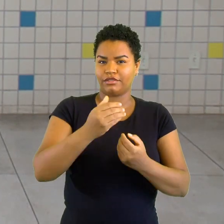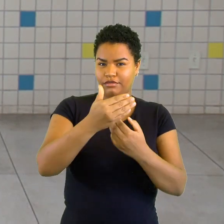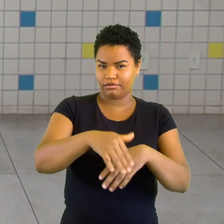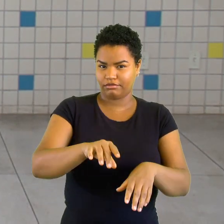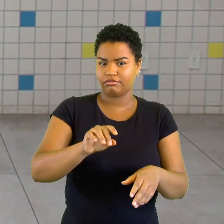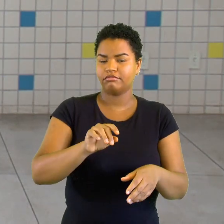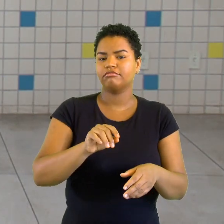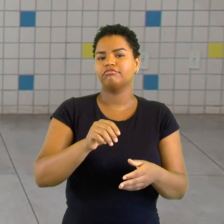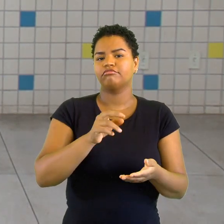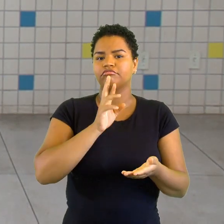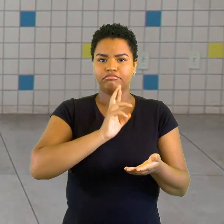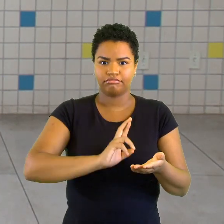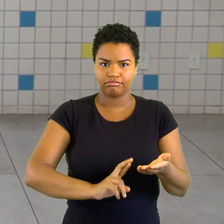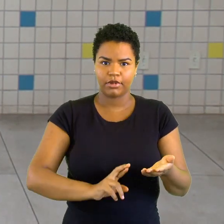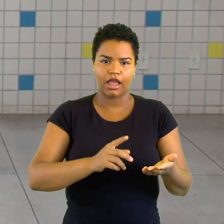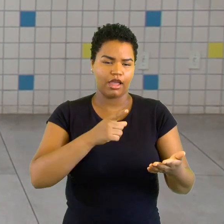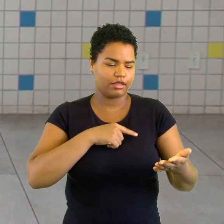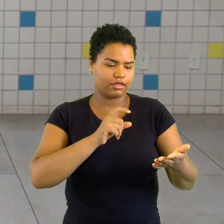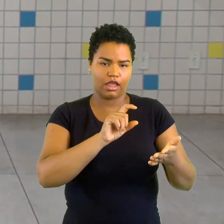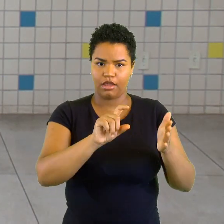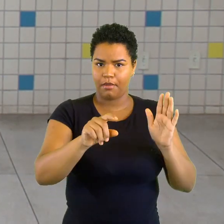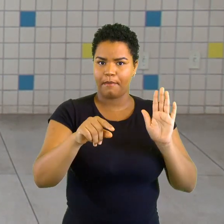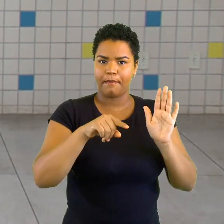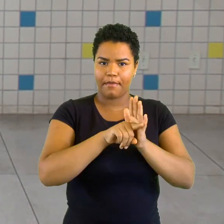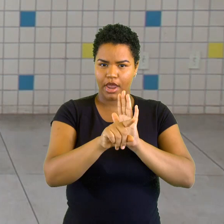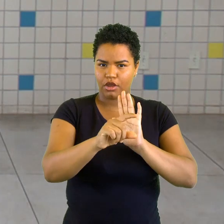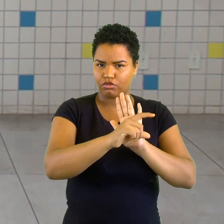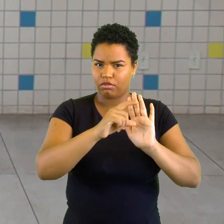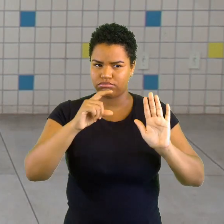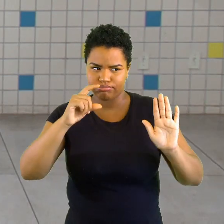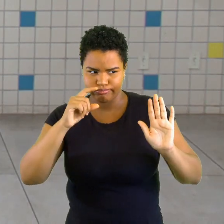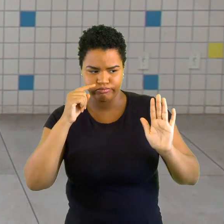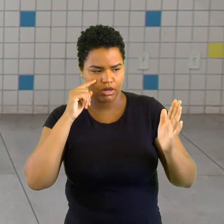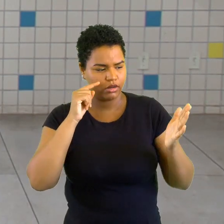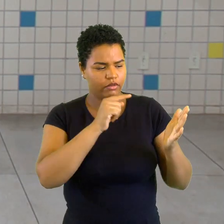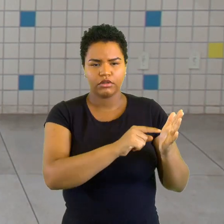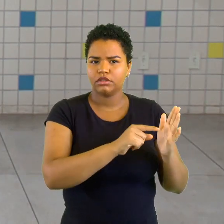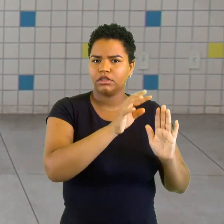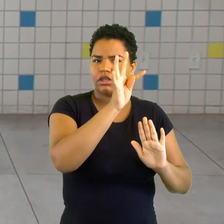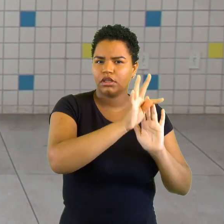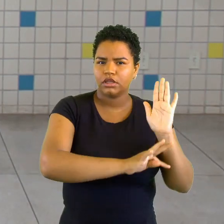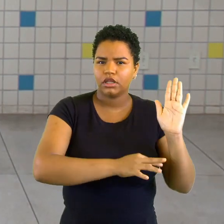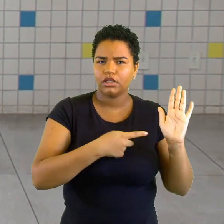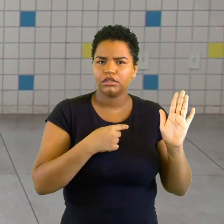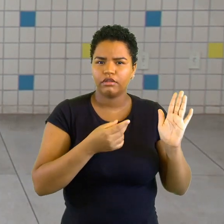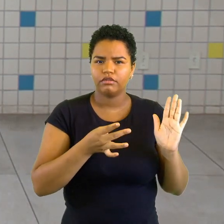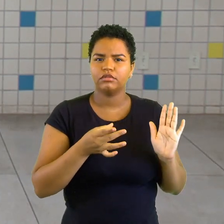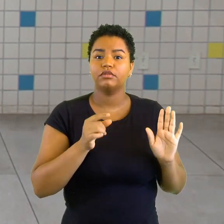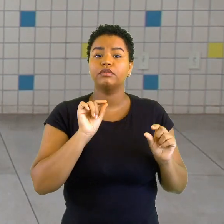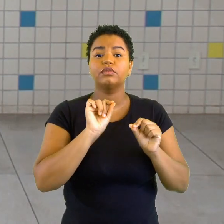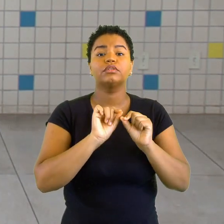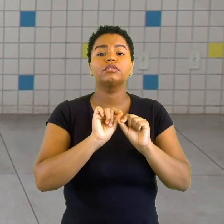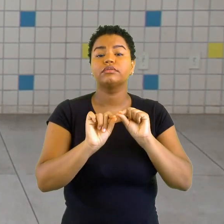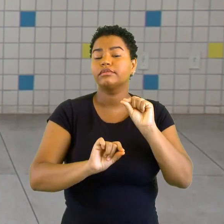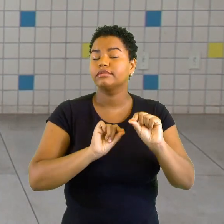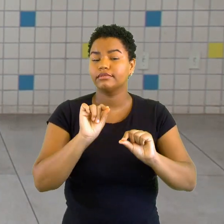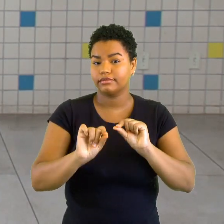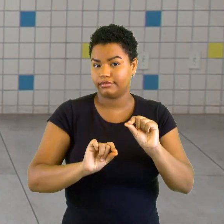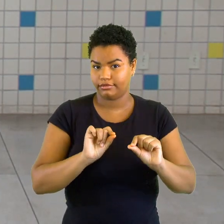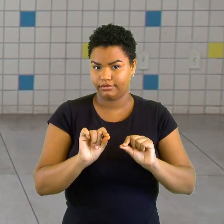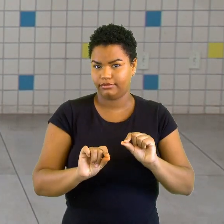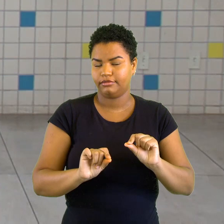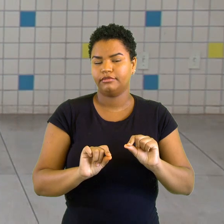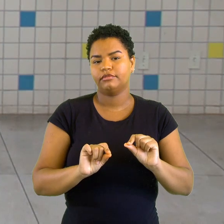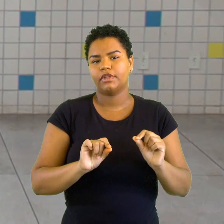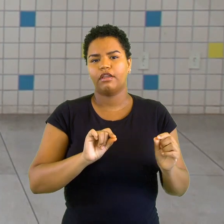tem o enunciado, é lhe pedido uma determinada informação de um texto, o que você faz? Você vai procurar essa